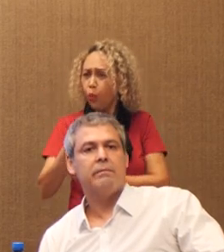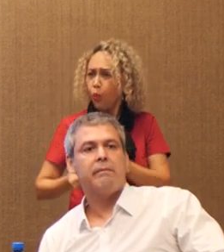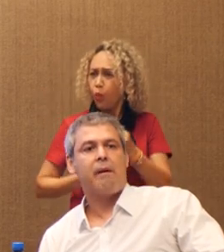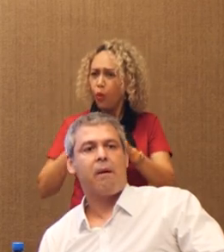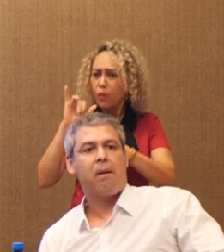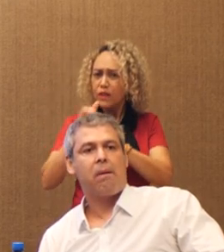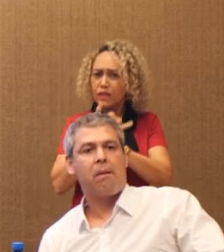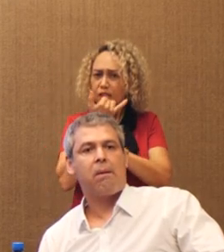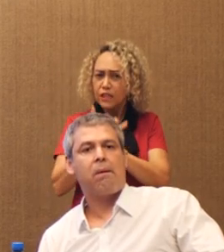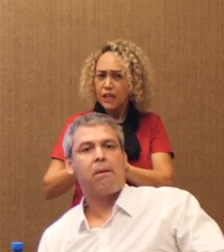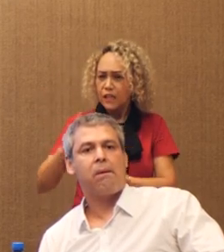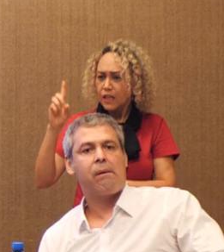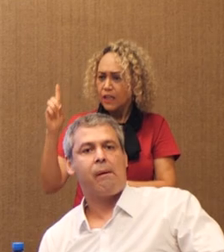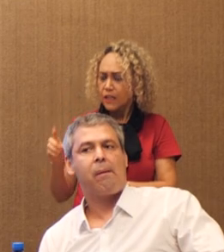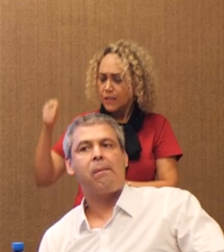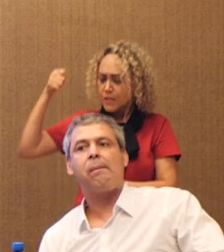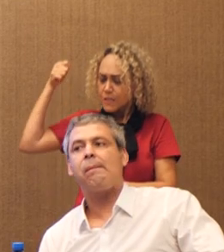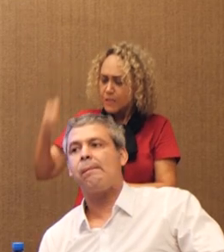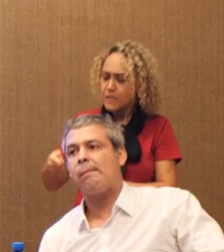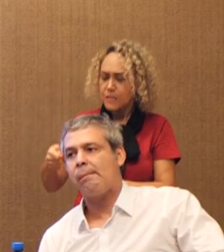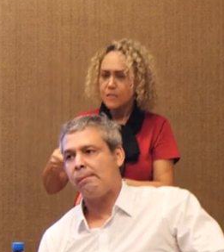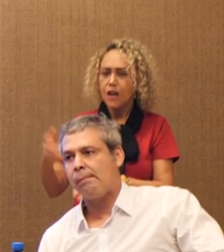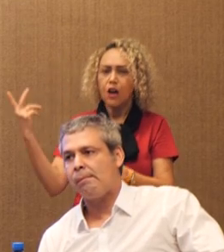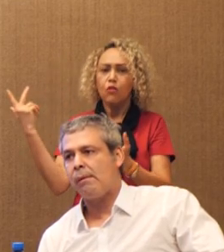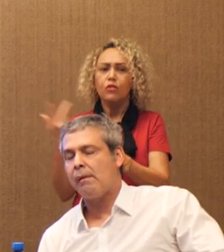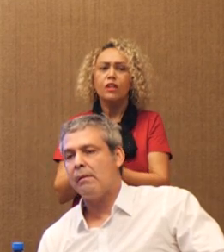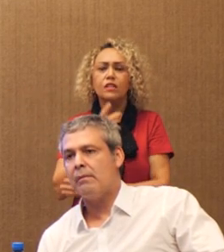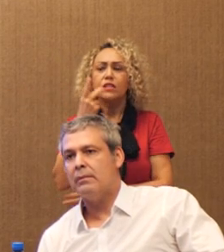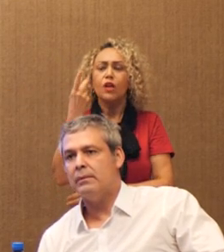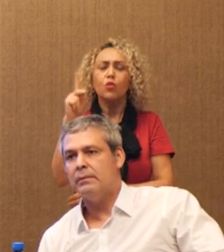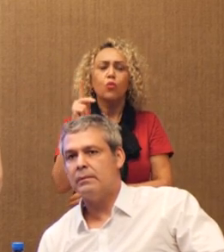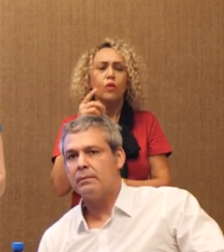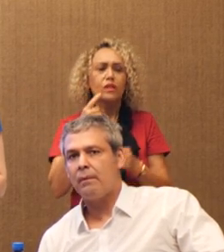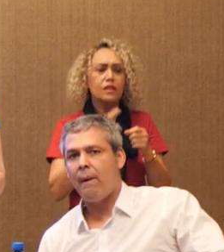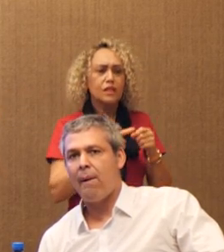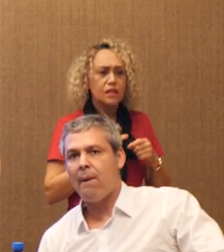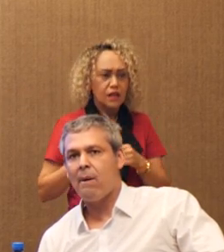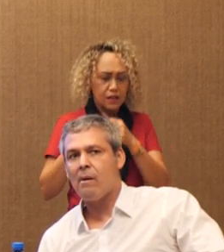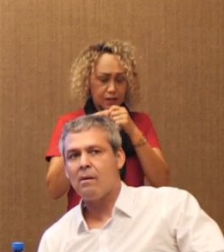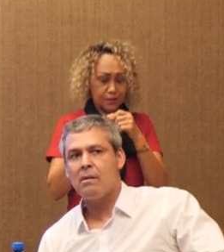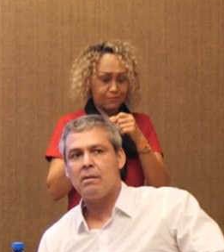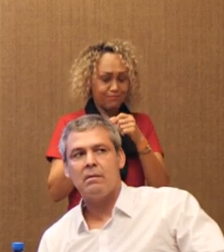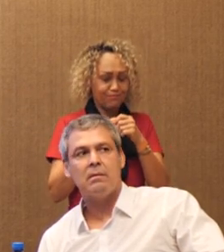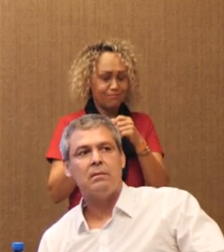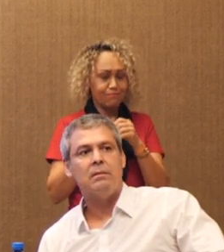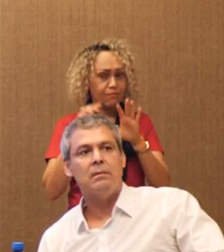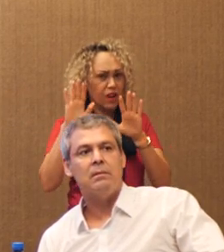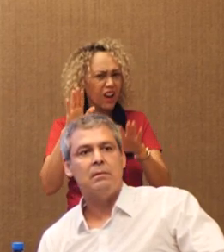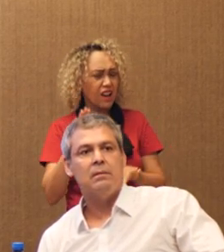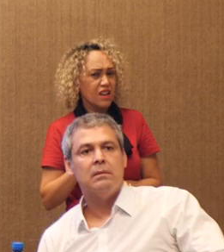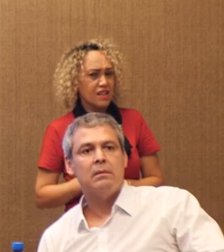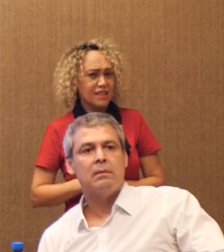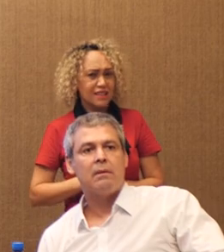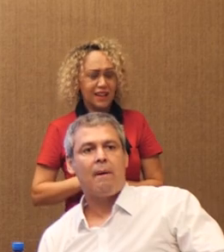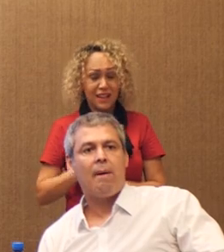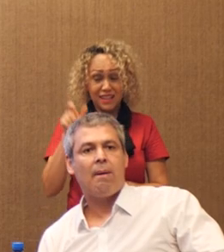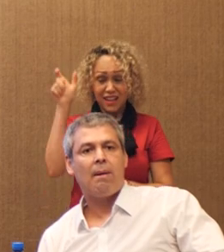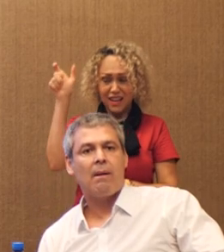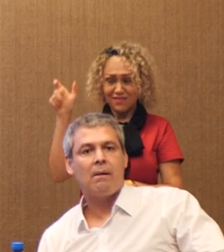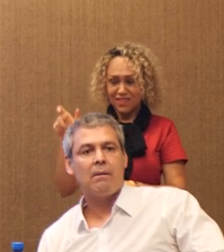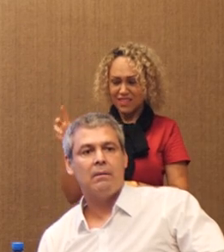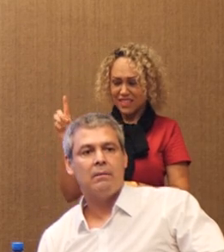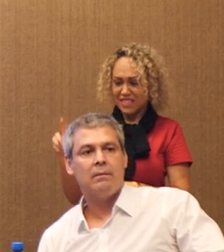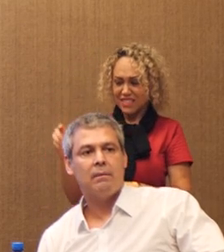pouco sobre a análise dessa realidade. Aparece muitas vezes com aquele discurso antipolítica, aquele sujeito que diz